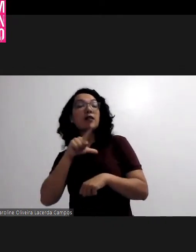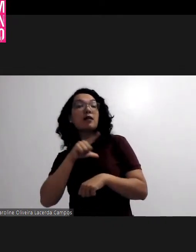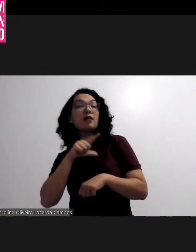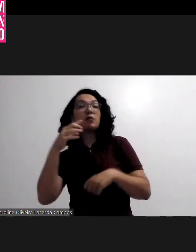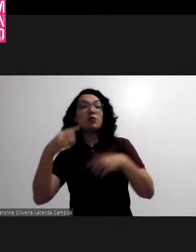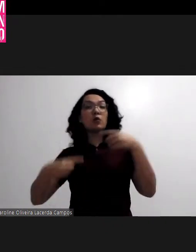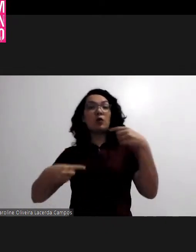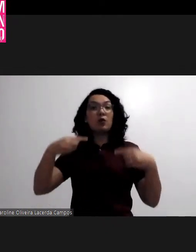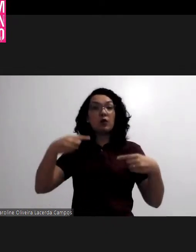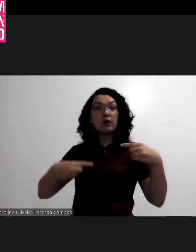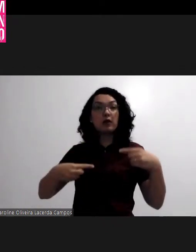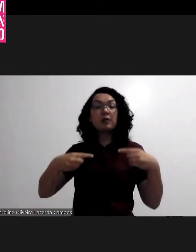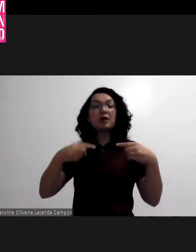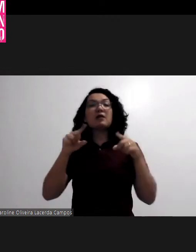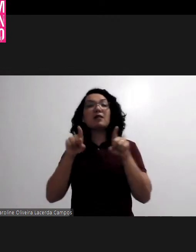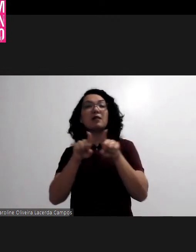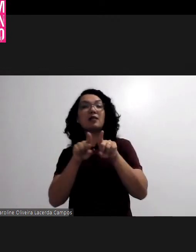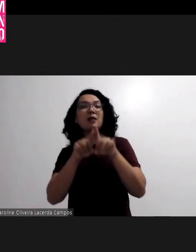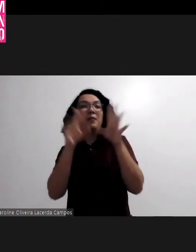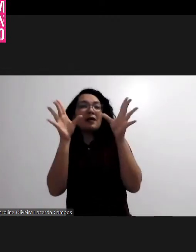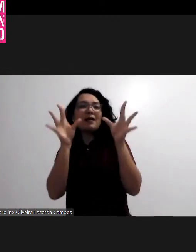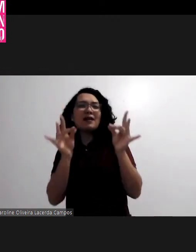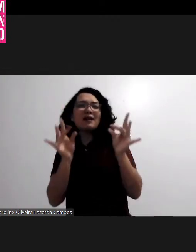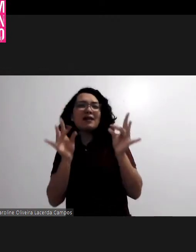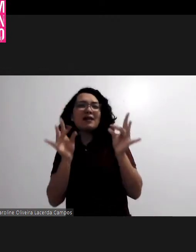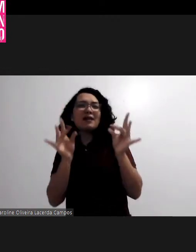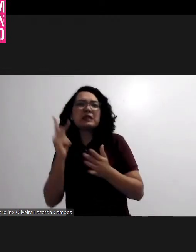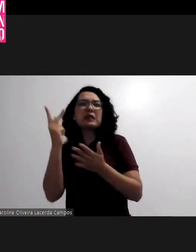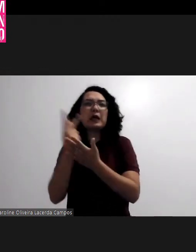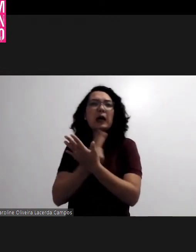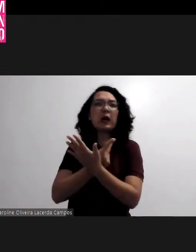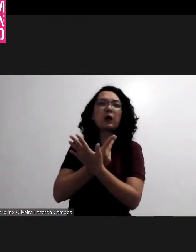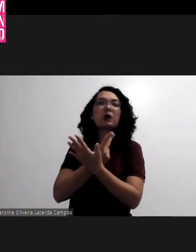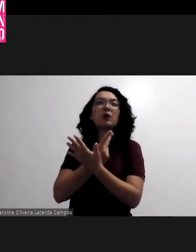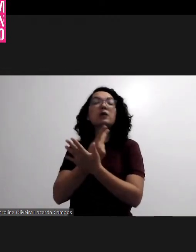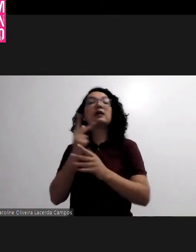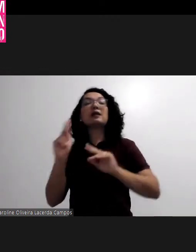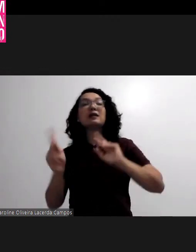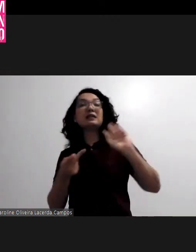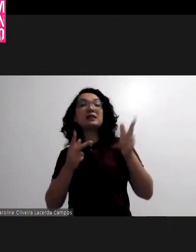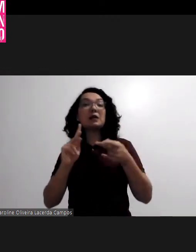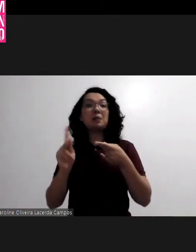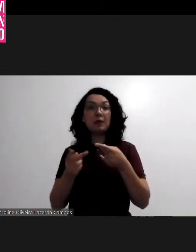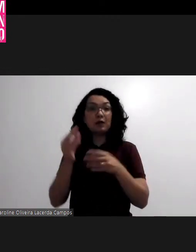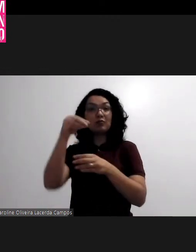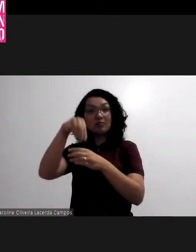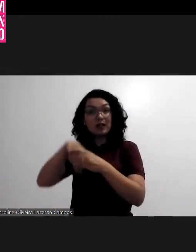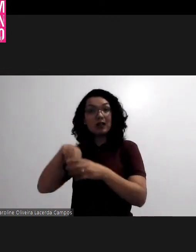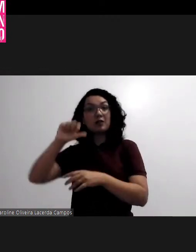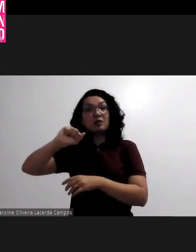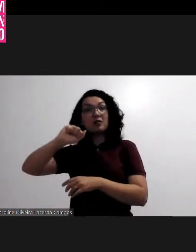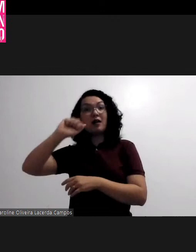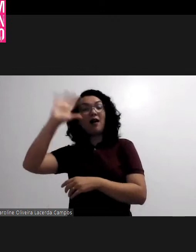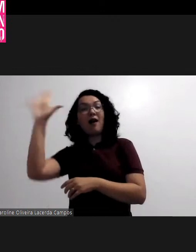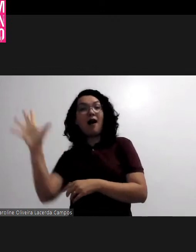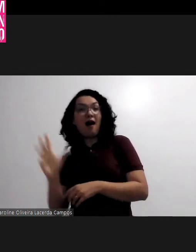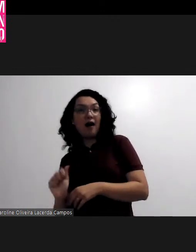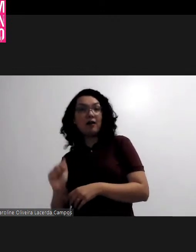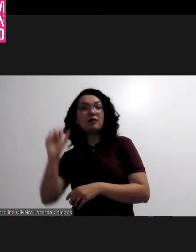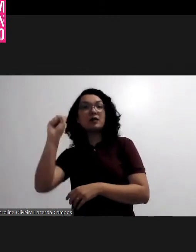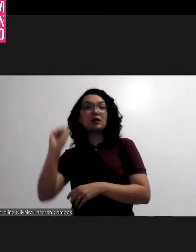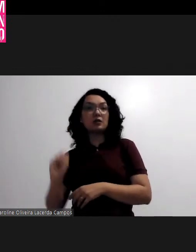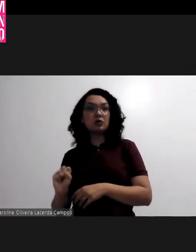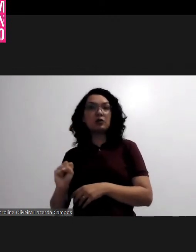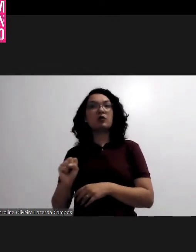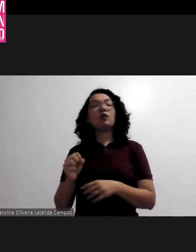das especificidades da África do Sul e das suas questões contemporâneas. Então, nós vamos começar pelo professor Hugo Segawa,